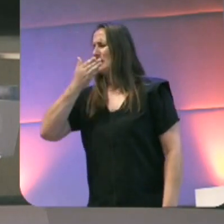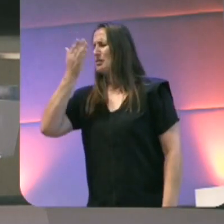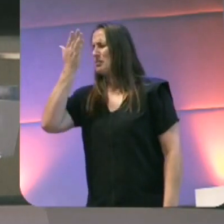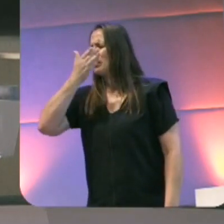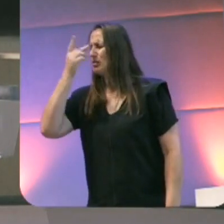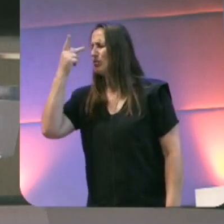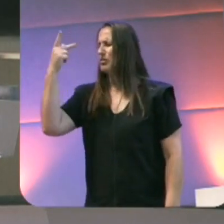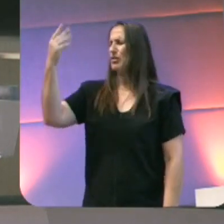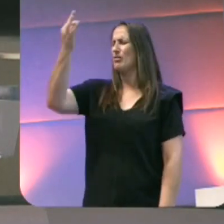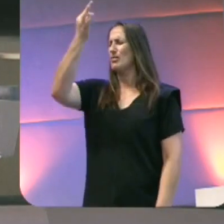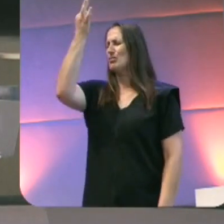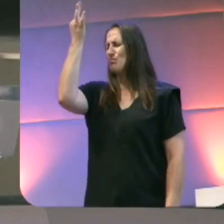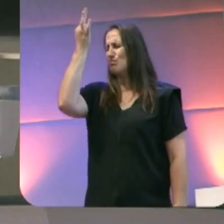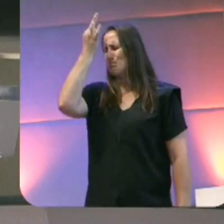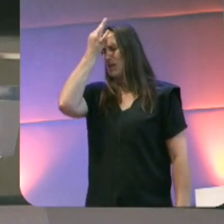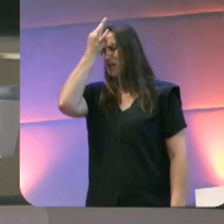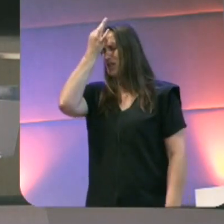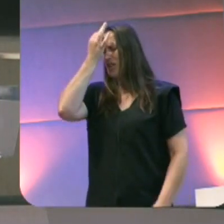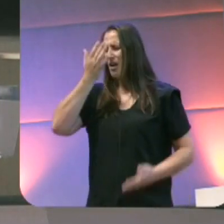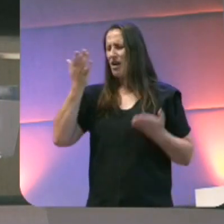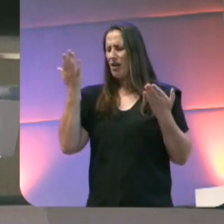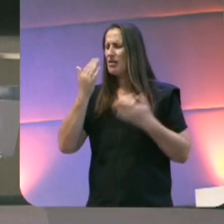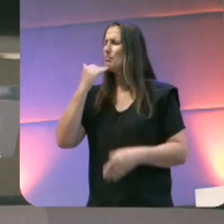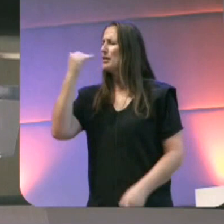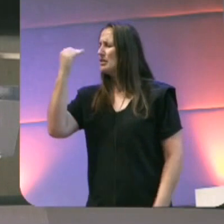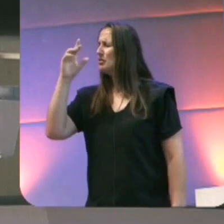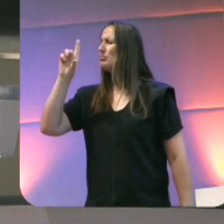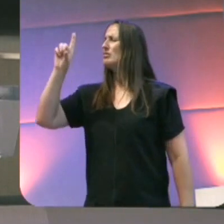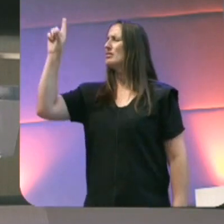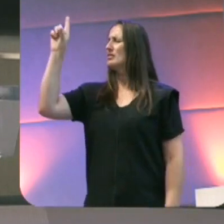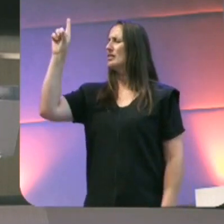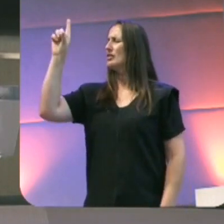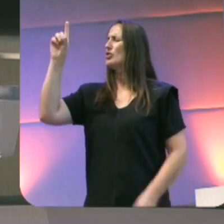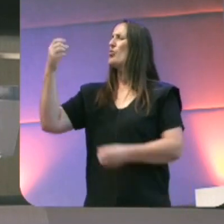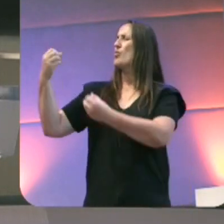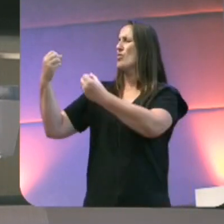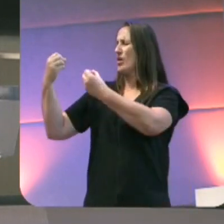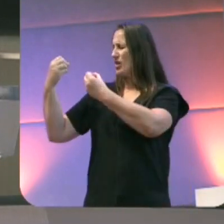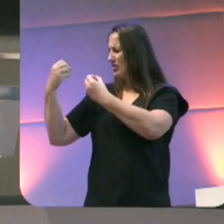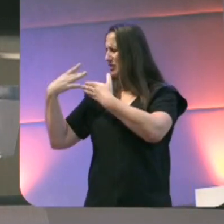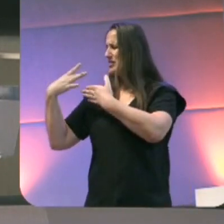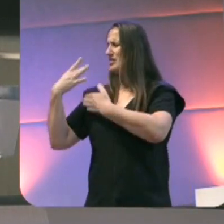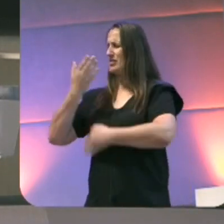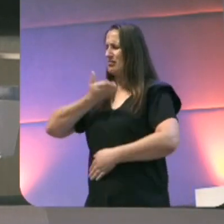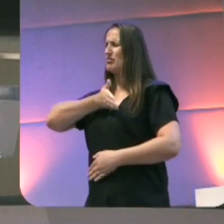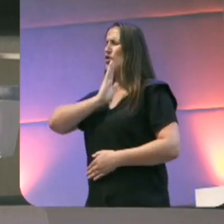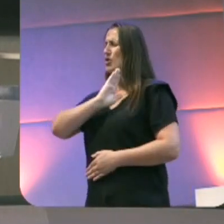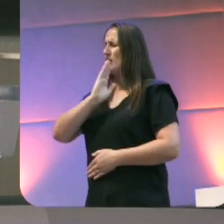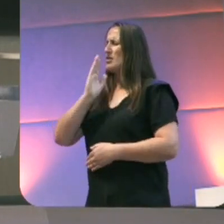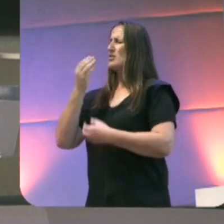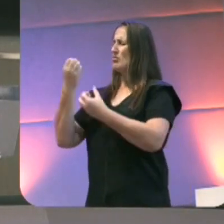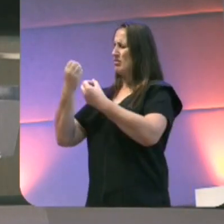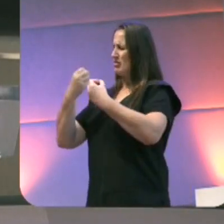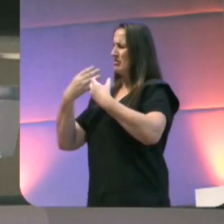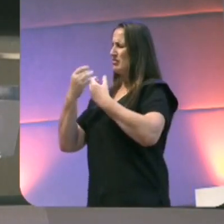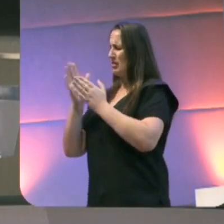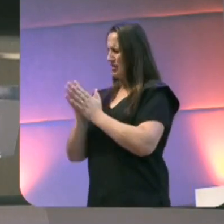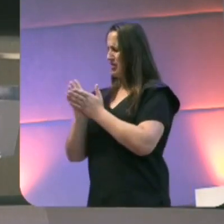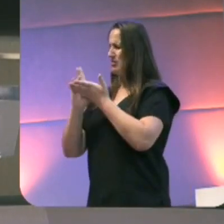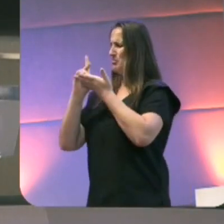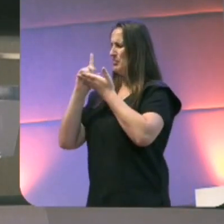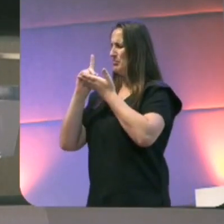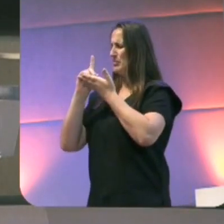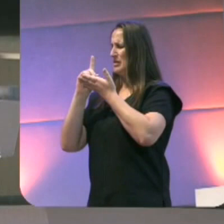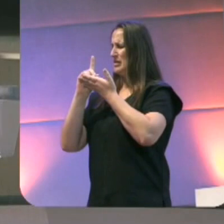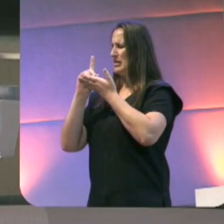Espírito, e nesta hora te pedimos: aplica a Tua palavra ao nosso coração, de tal maneira, Pai,